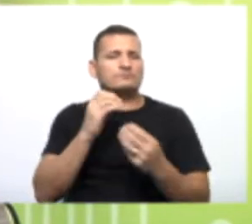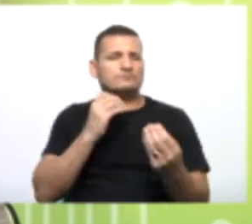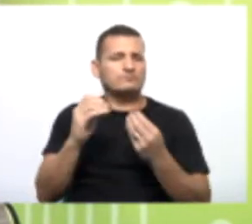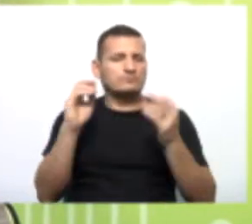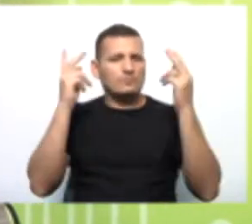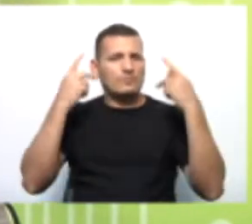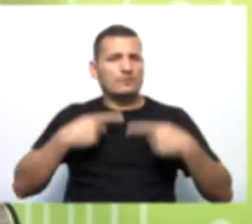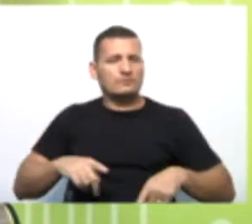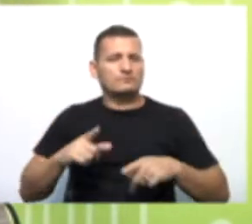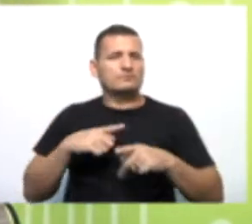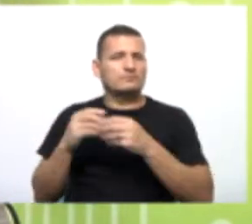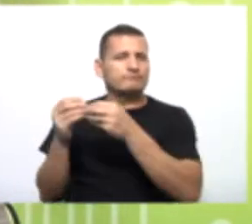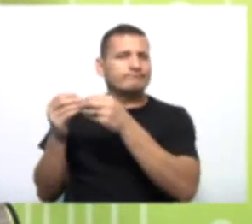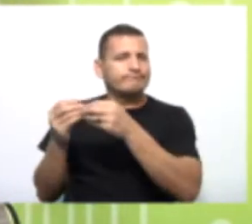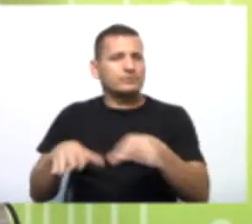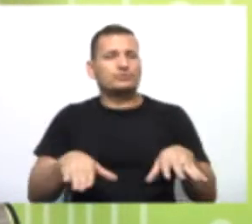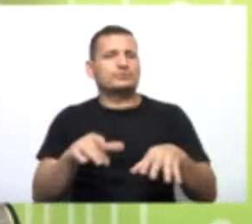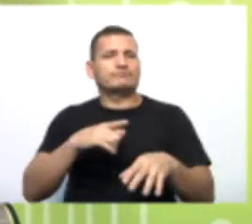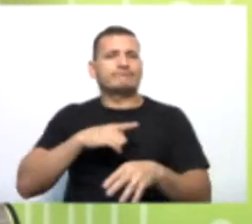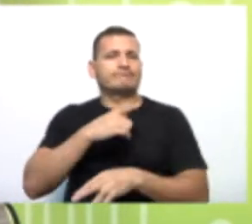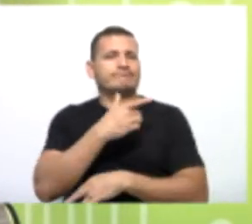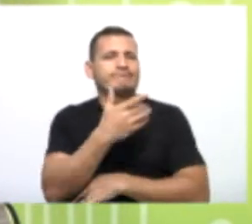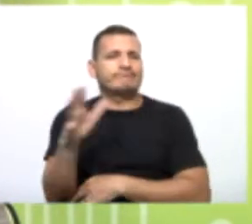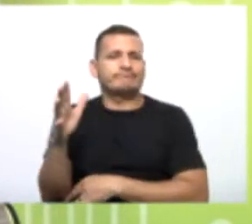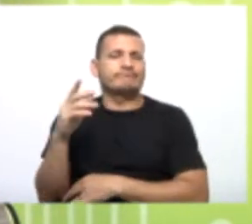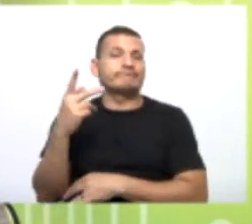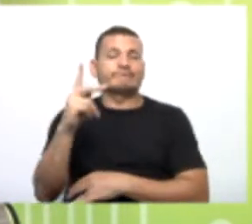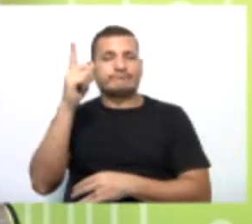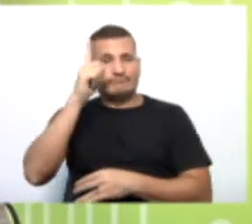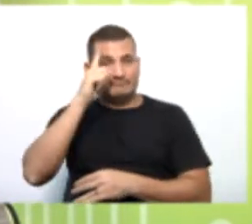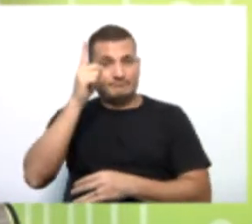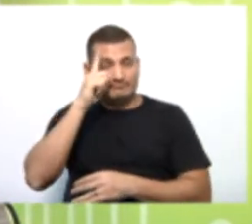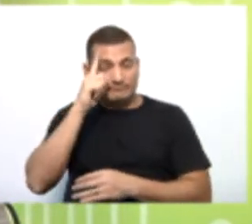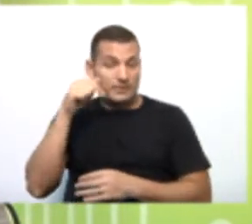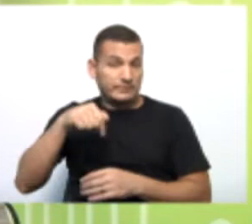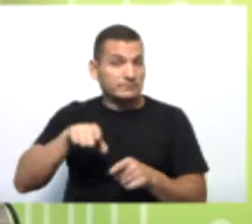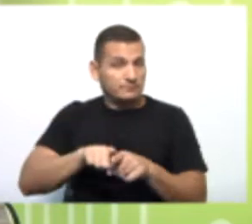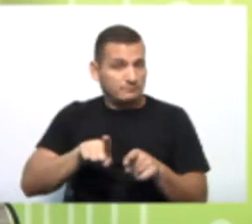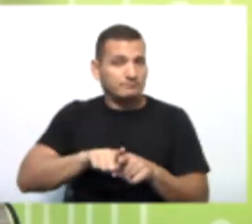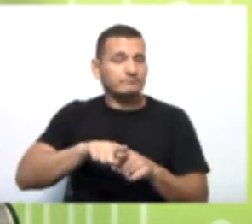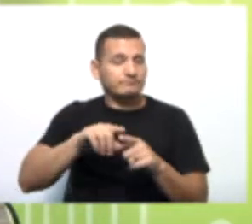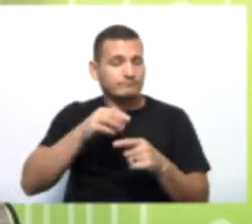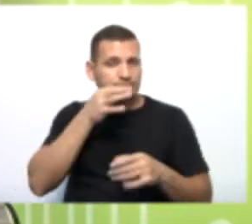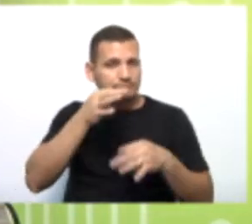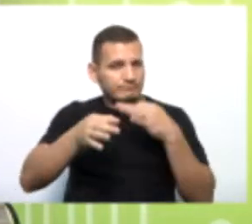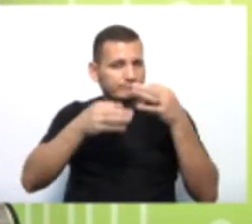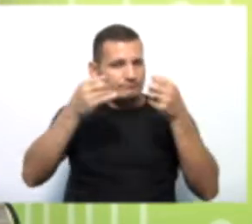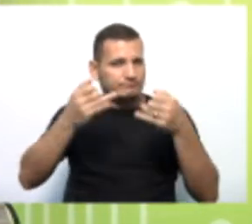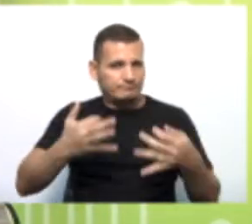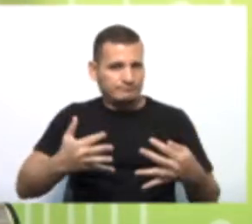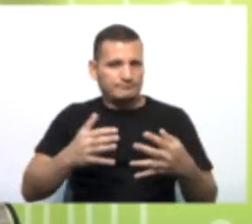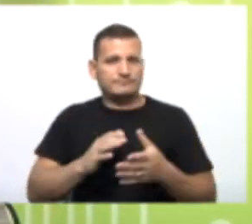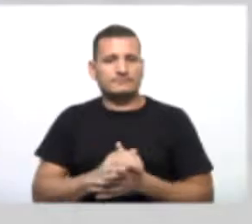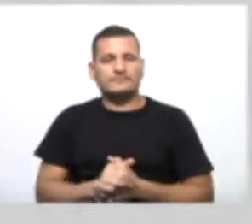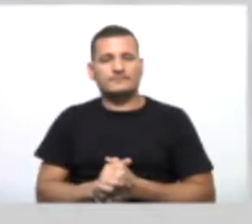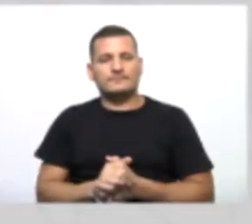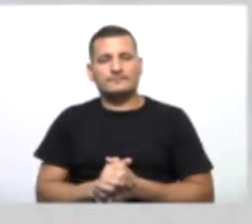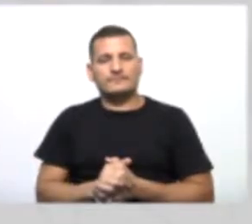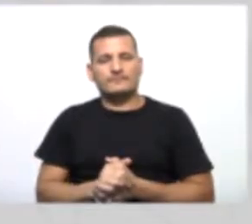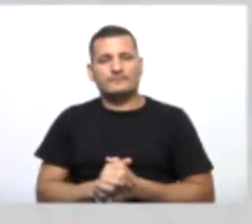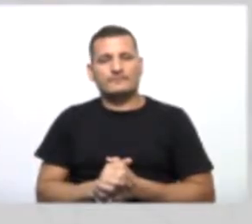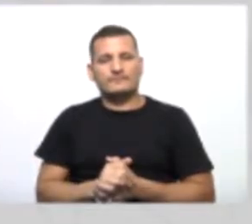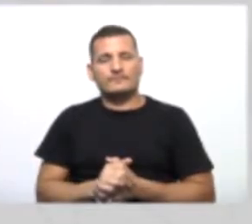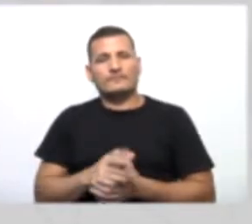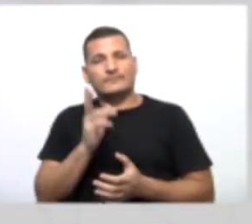acaba prejudicando o meio ambiente no seu dia a dia. E nós vamos comentar isso aqui também, tá certo? Continuando então. Olha aí